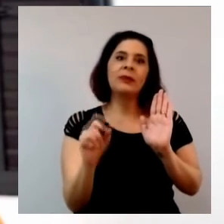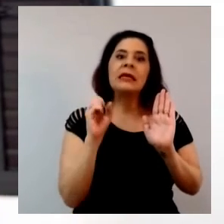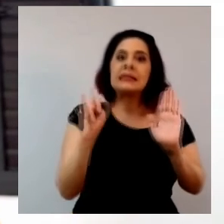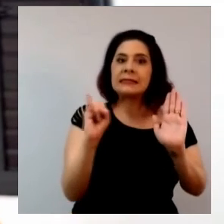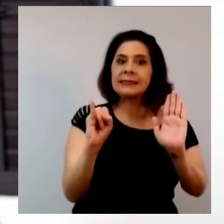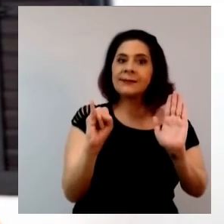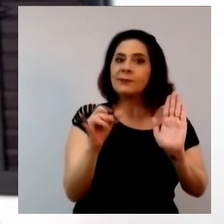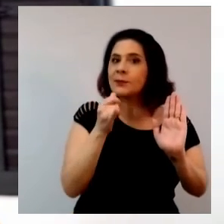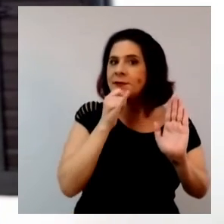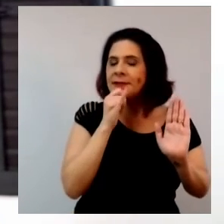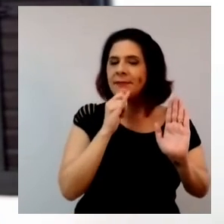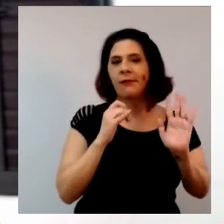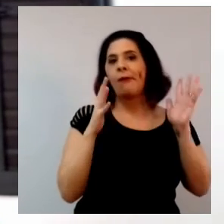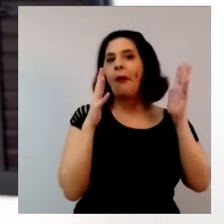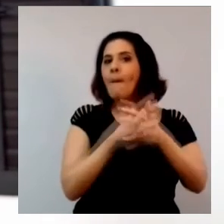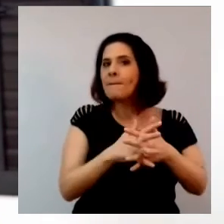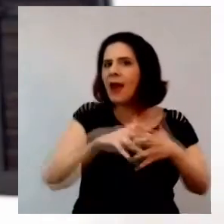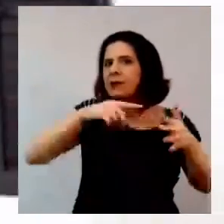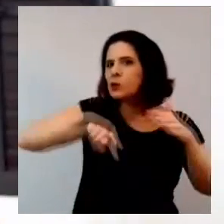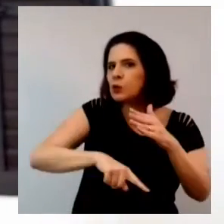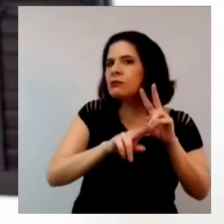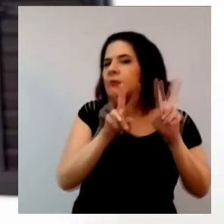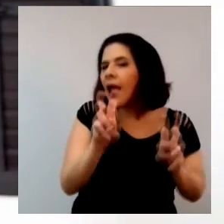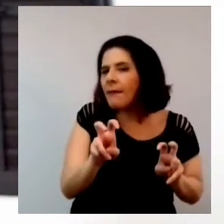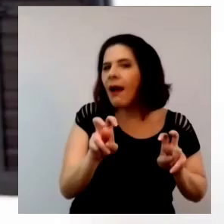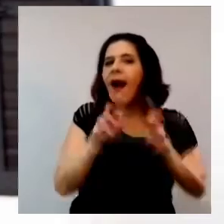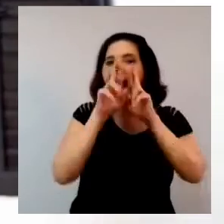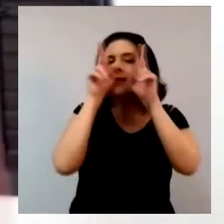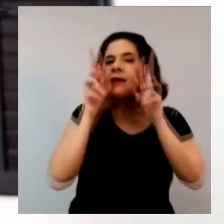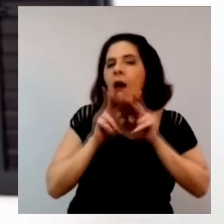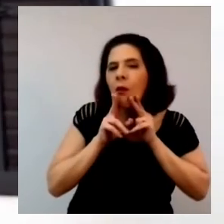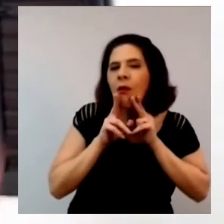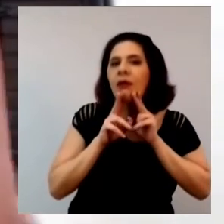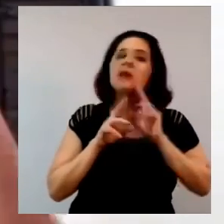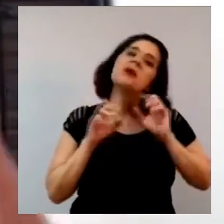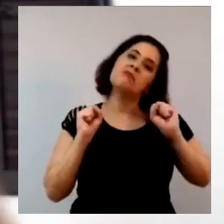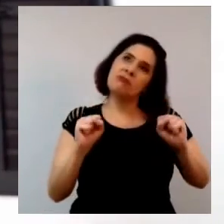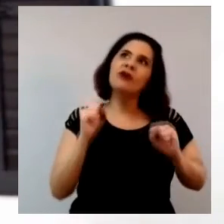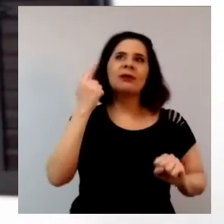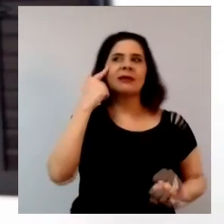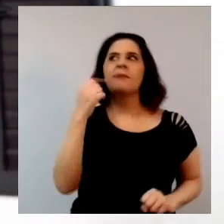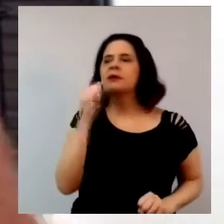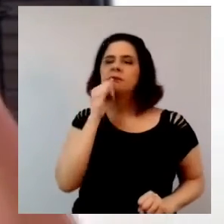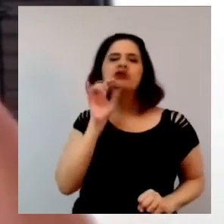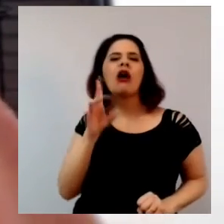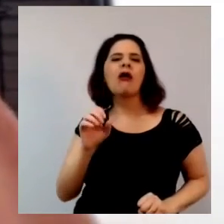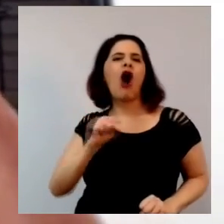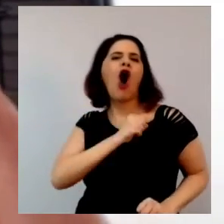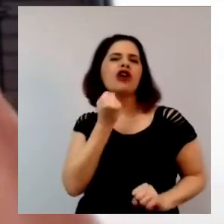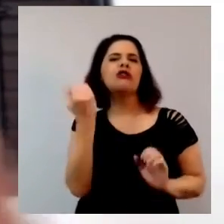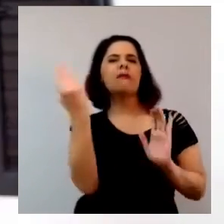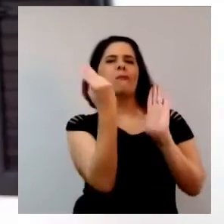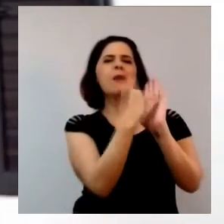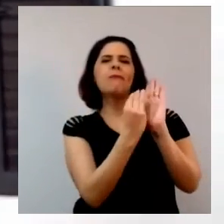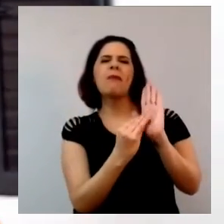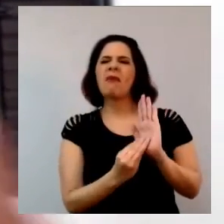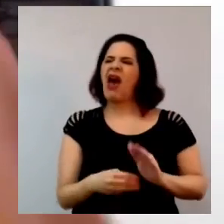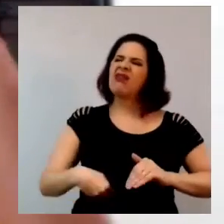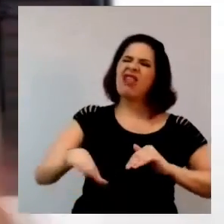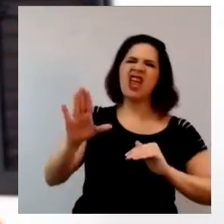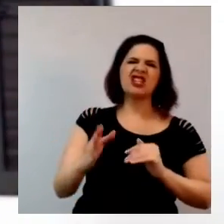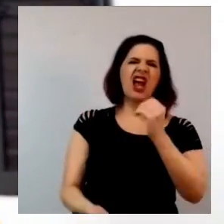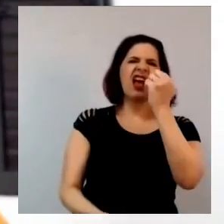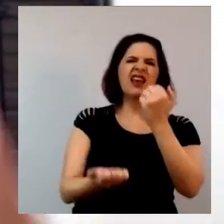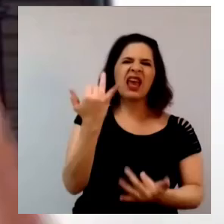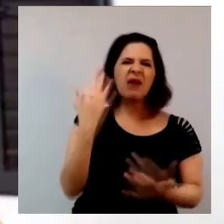racial, porque a gente poderia jogar muito no número do ódio, sabe? Colocar assim, que deixe queimar, que fogo nos